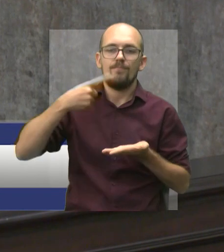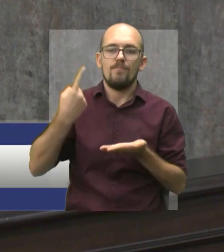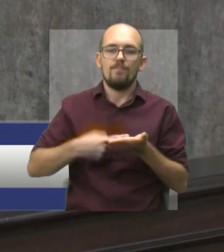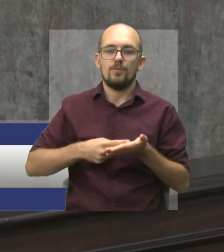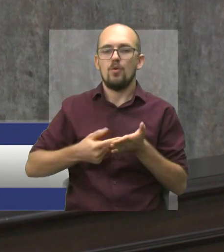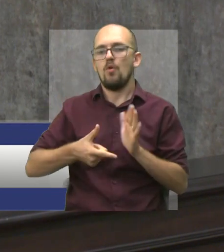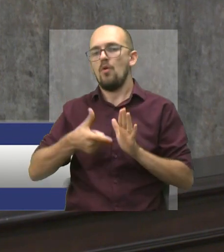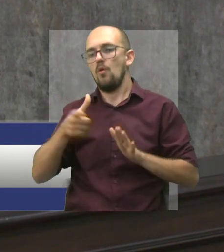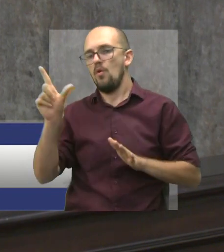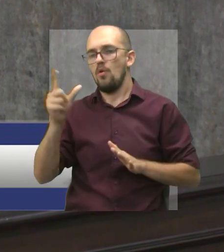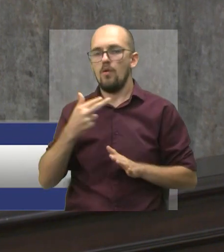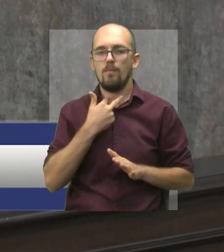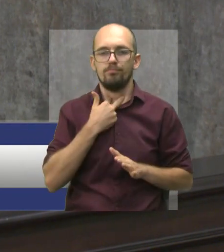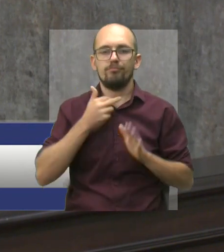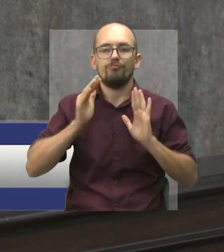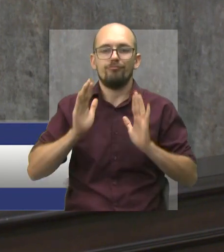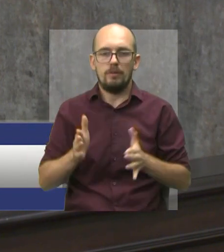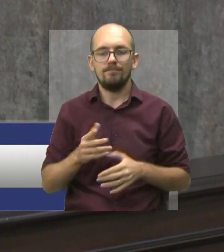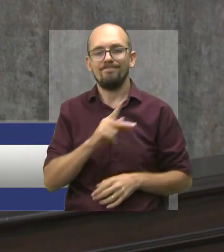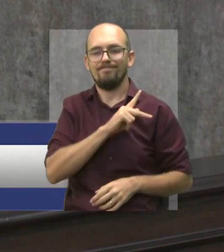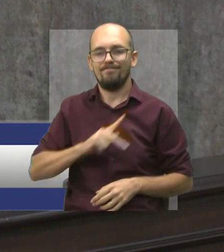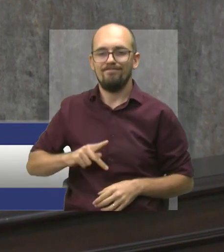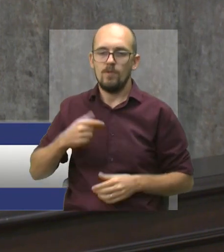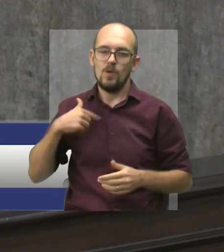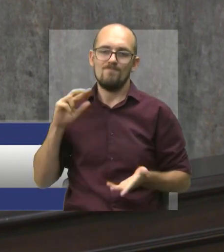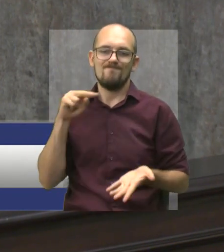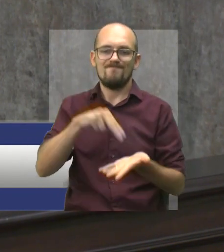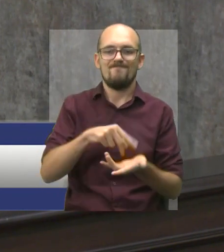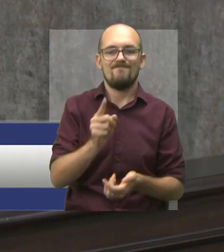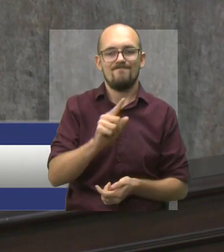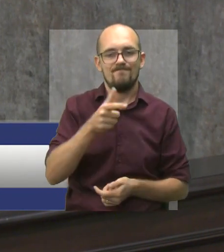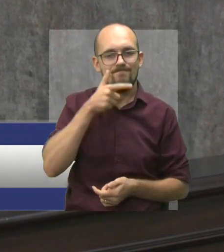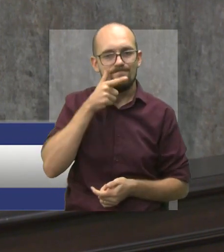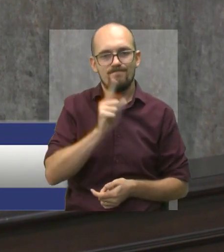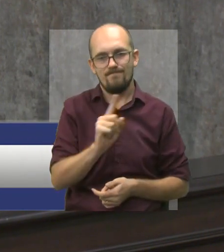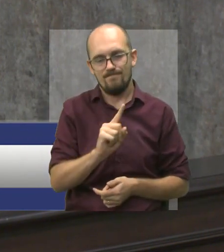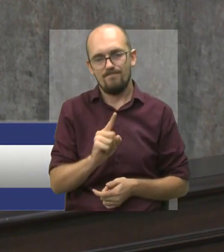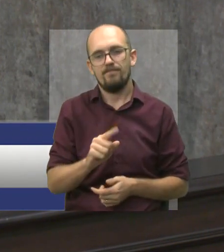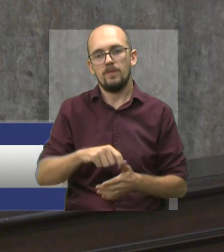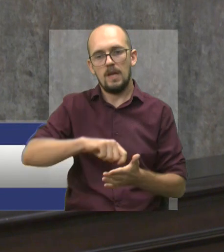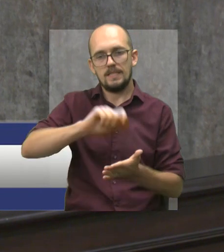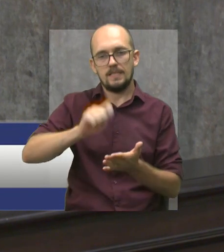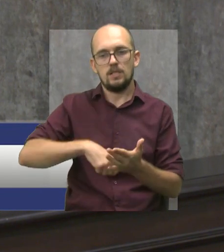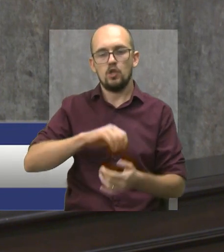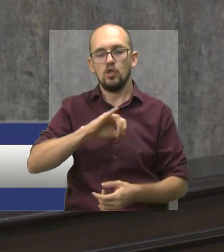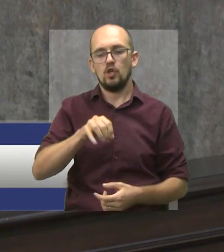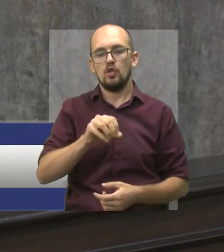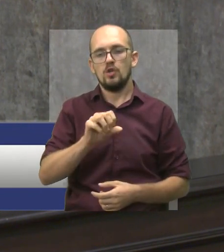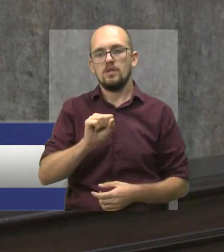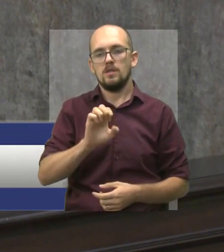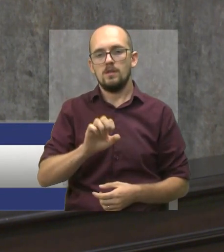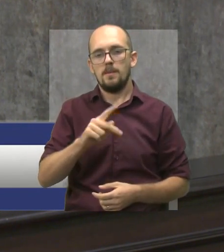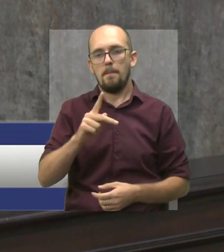o presidente não poderá comparecer ao evento. Assinado José Roberto Pena,